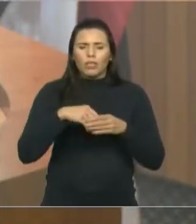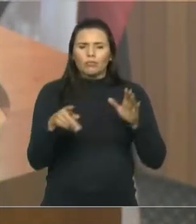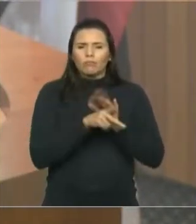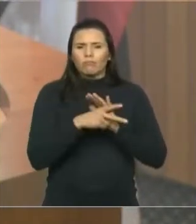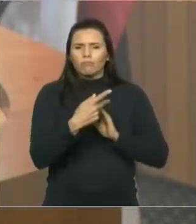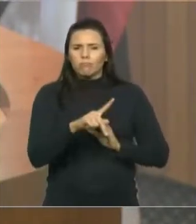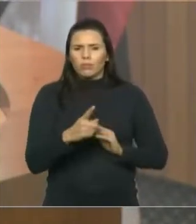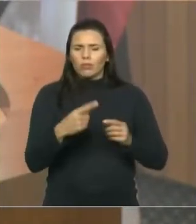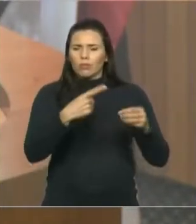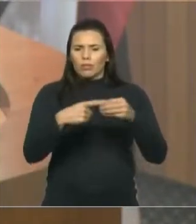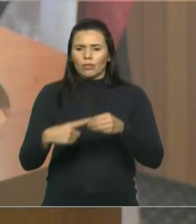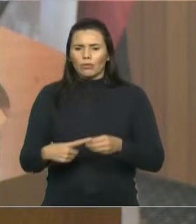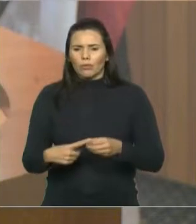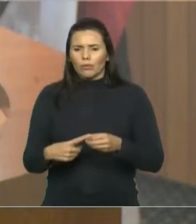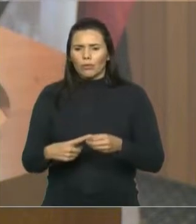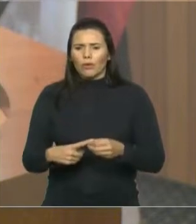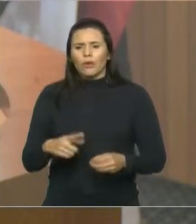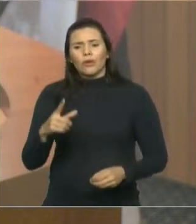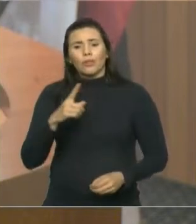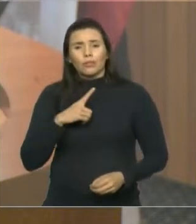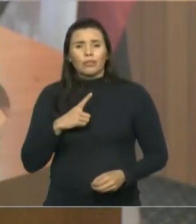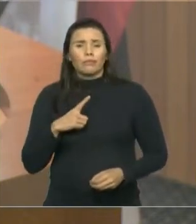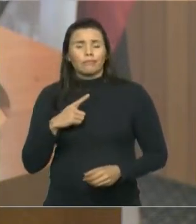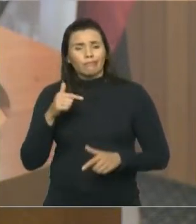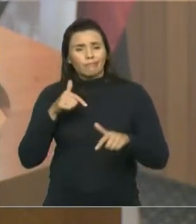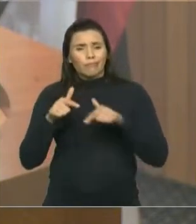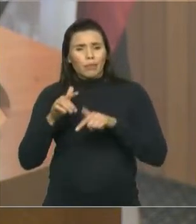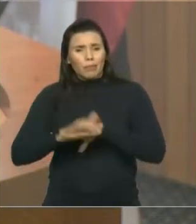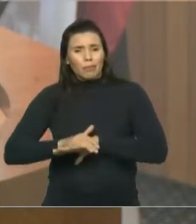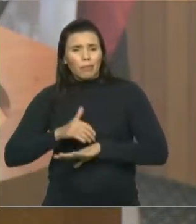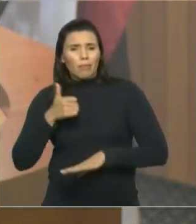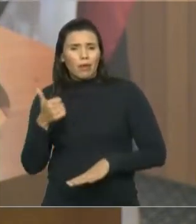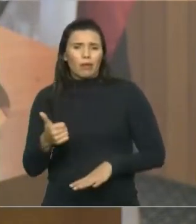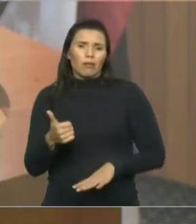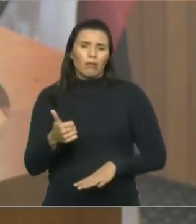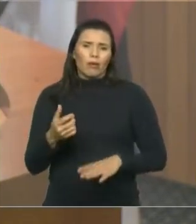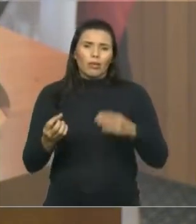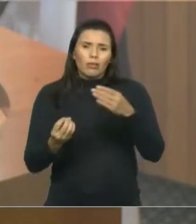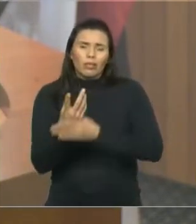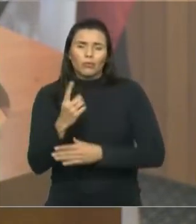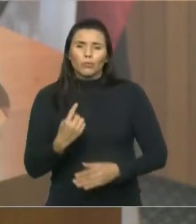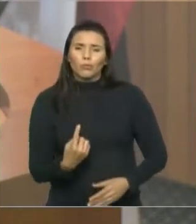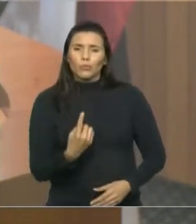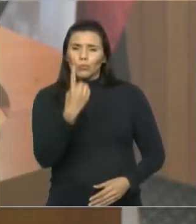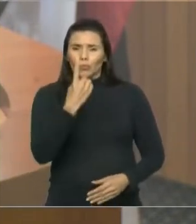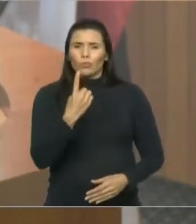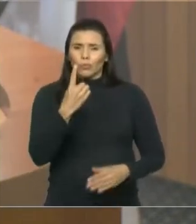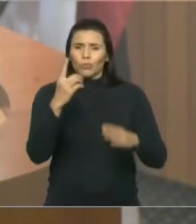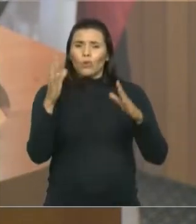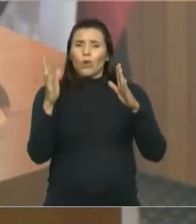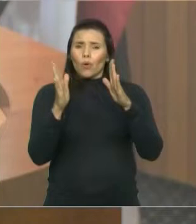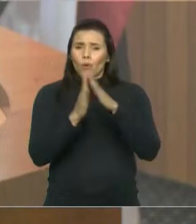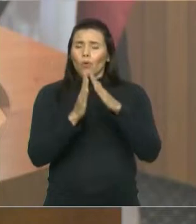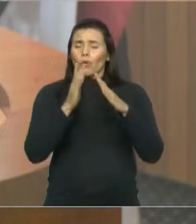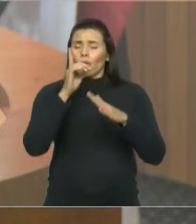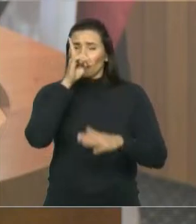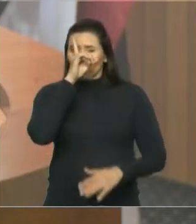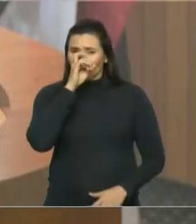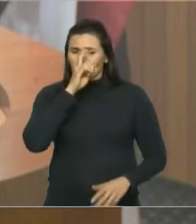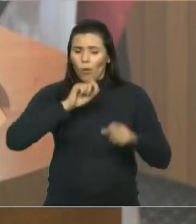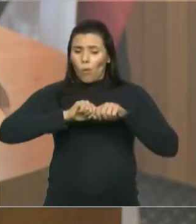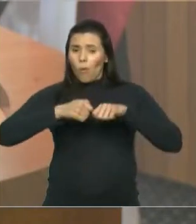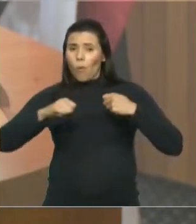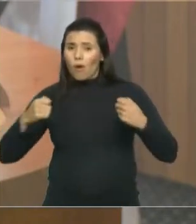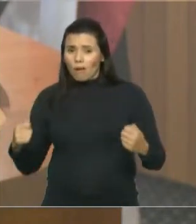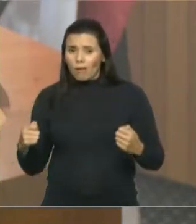se passou a ter um serviço de melhor qualidade e mais intensidade com a criação dos consórcios. Terceiro, a gestão ela passou a ser